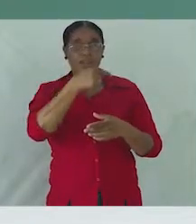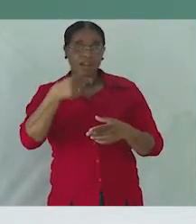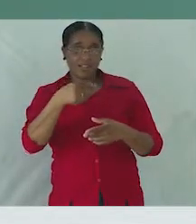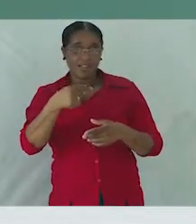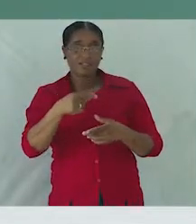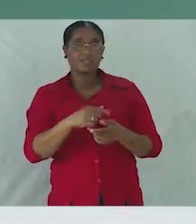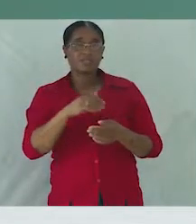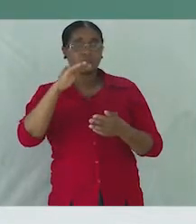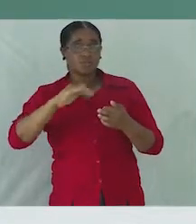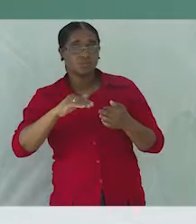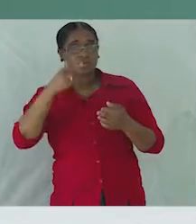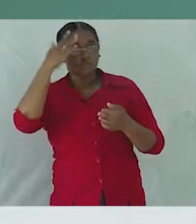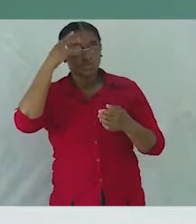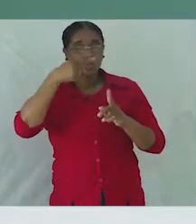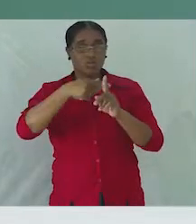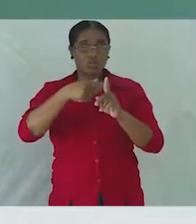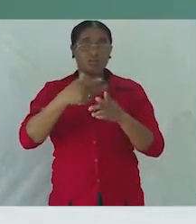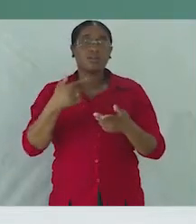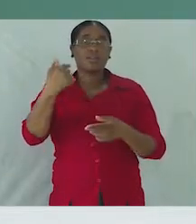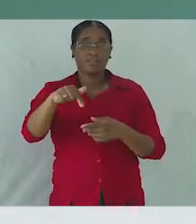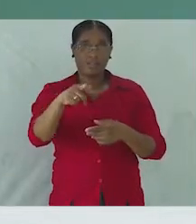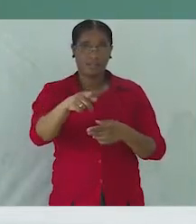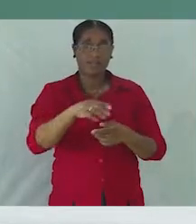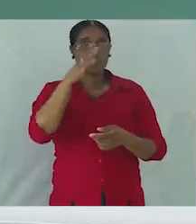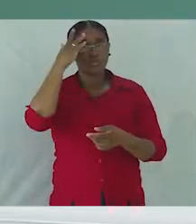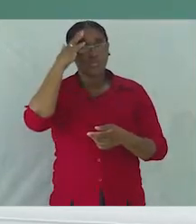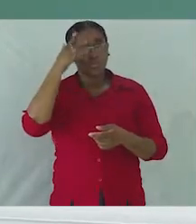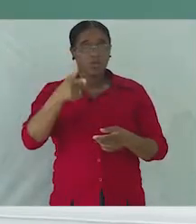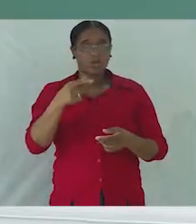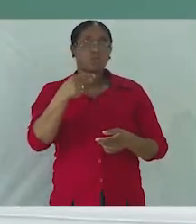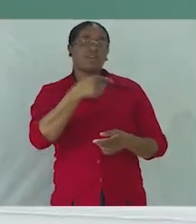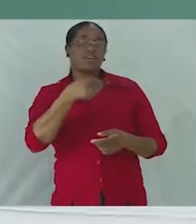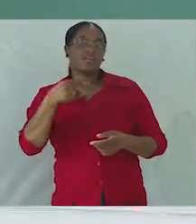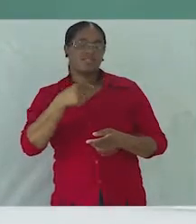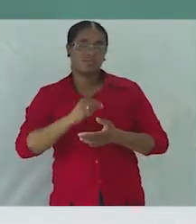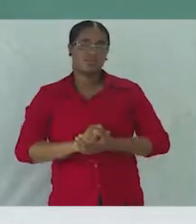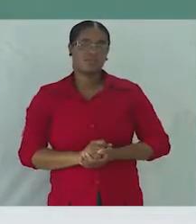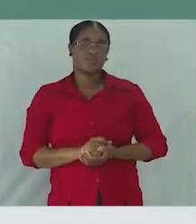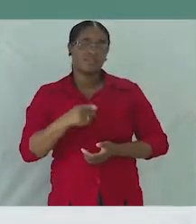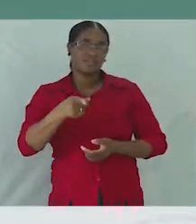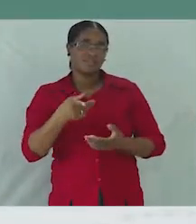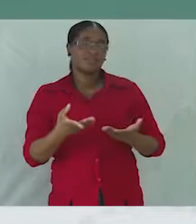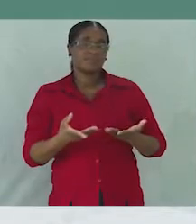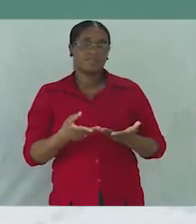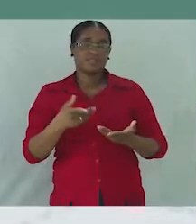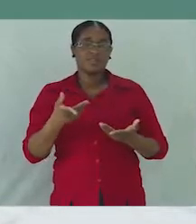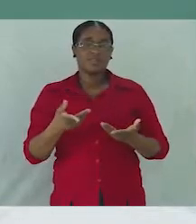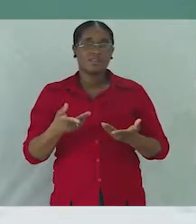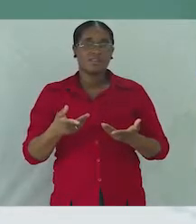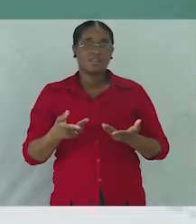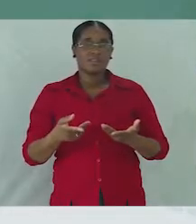Um quociente com um número positivo vai dar um número negativo. Nesse caso, é